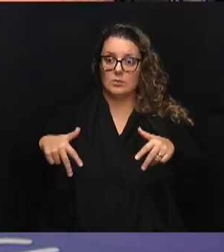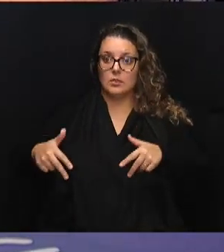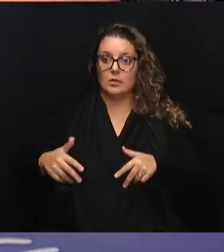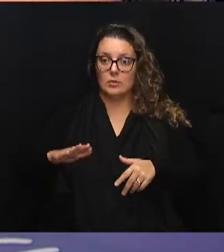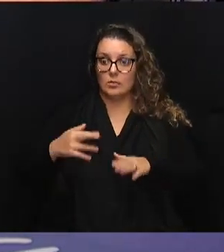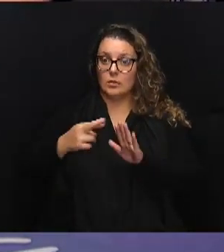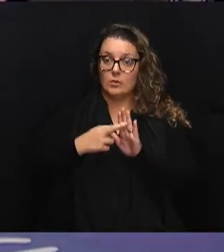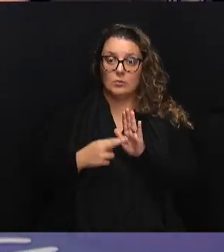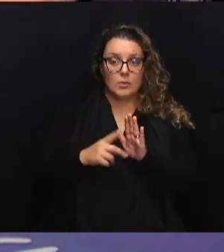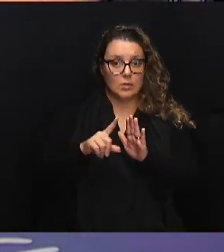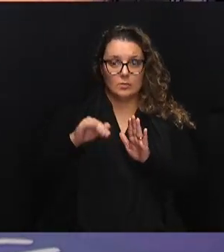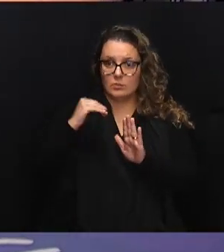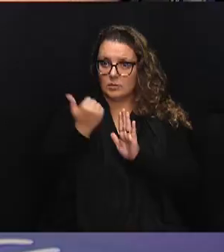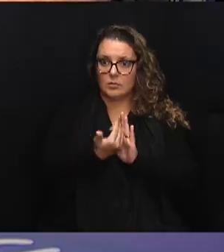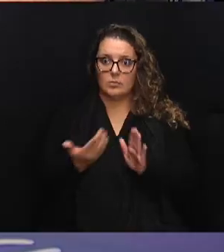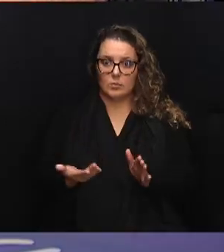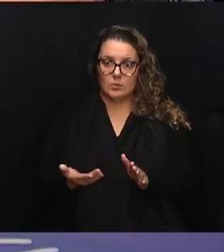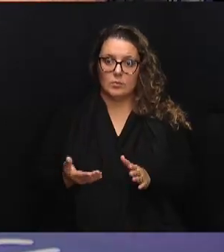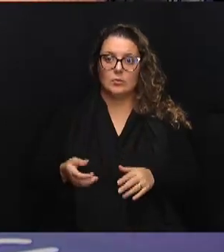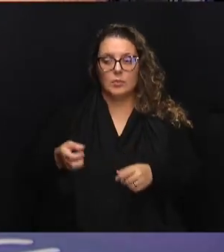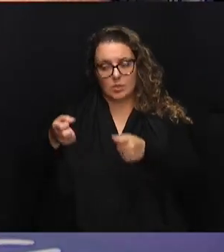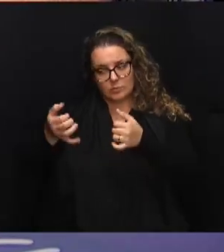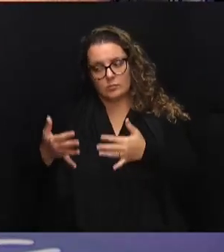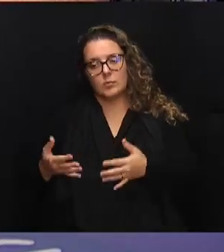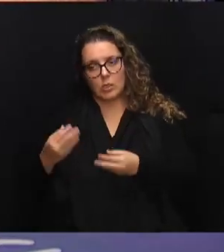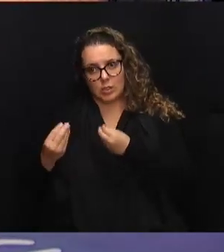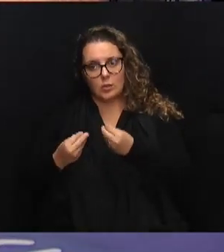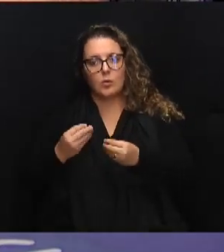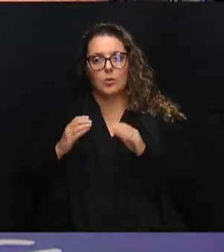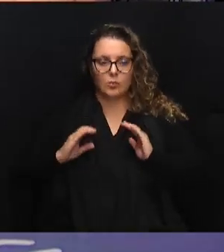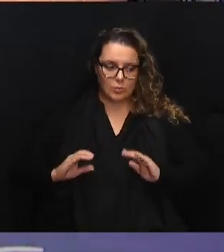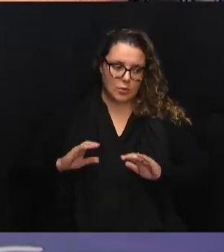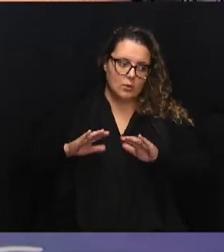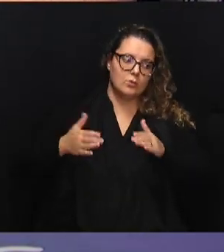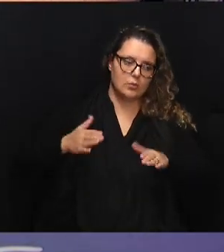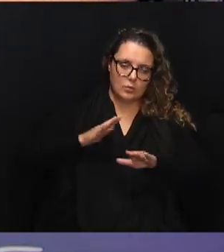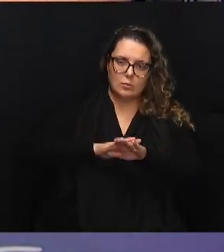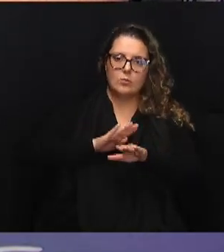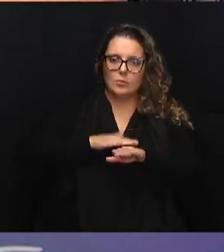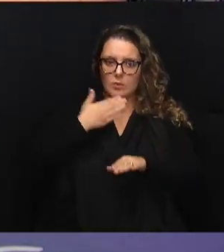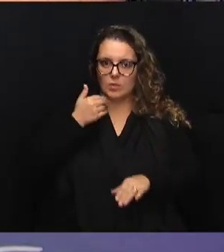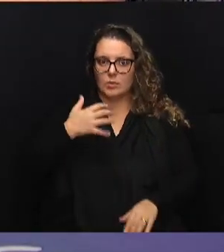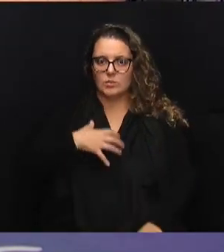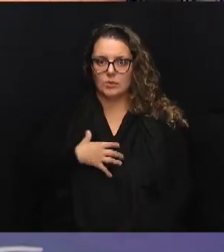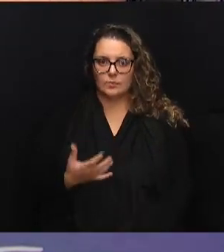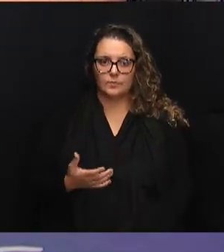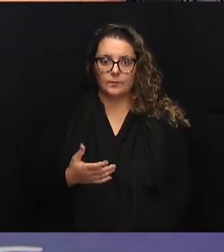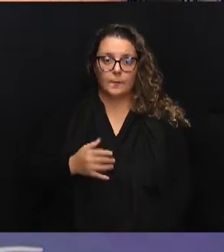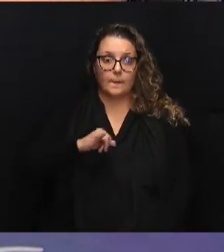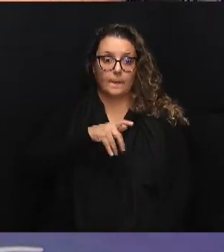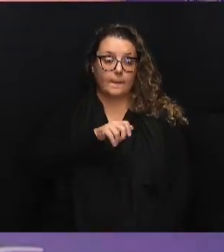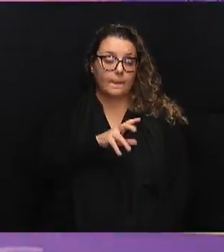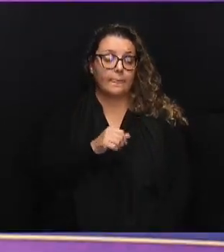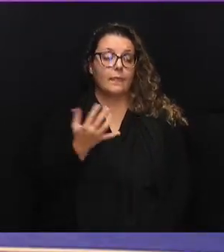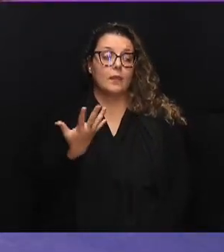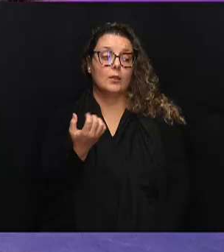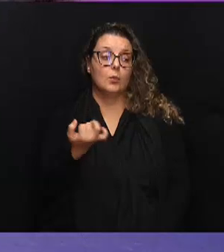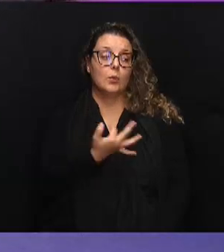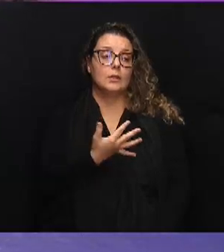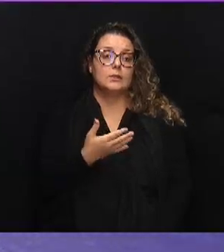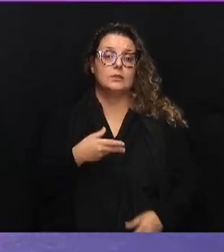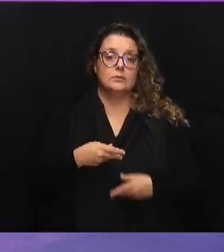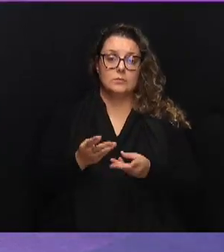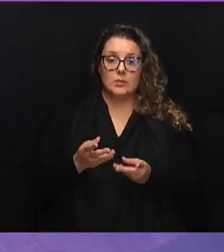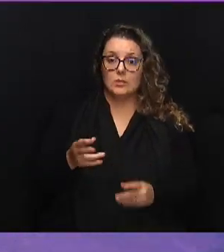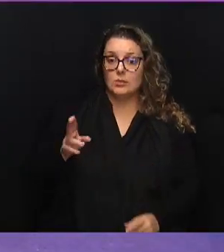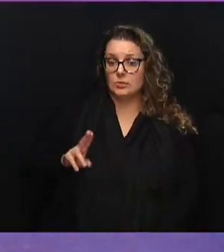sendo infringida ali, para poder instruir o jogador de como se comportar na mesa ou como agir da melhor maneira. E para jogar, quantas cartas são necessárias? Então, a gente usa